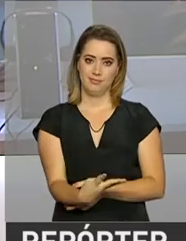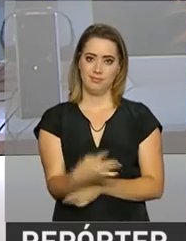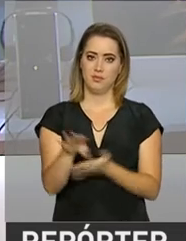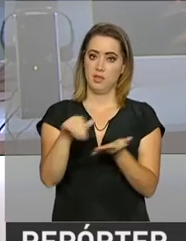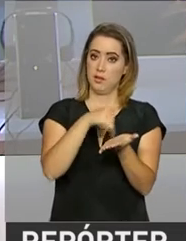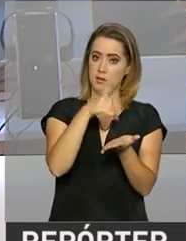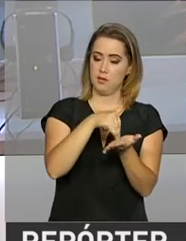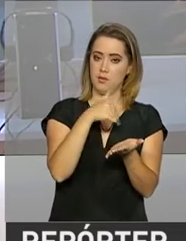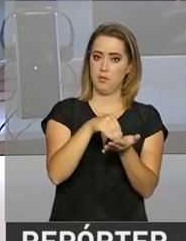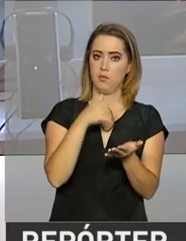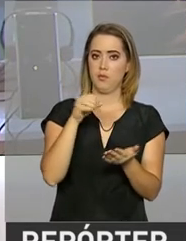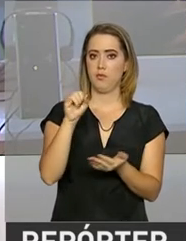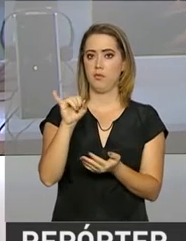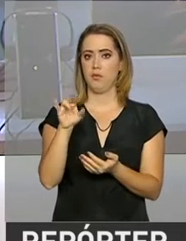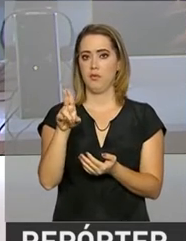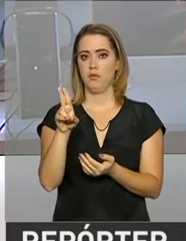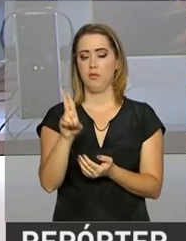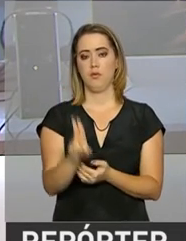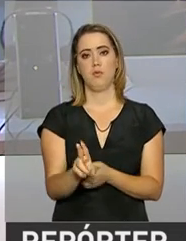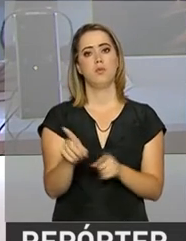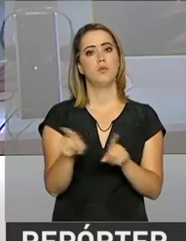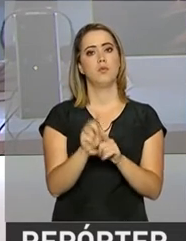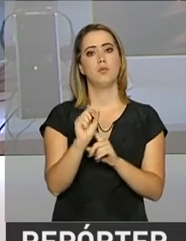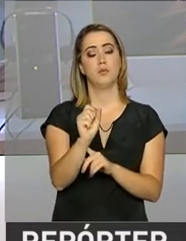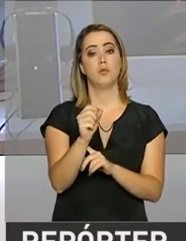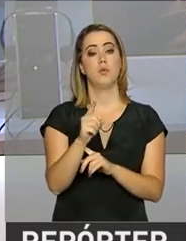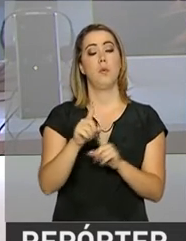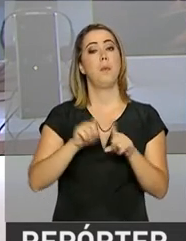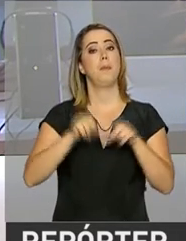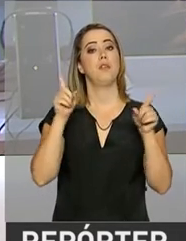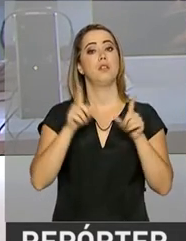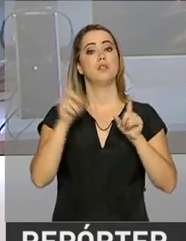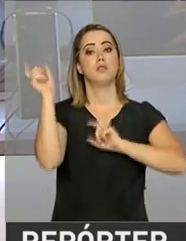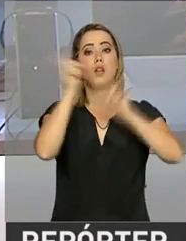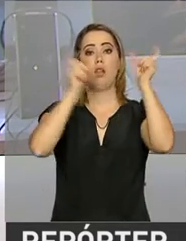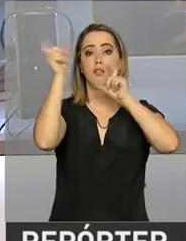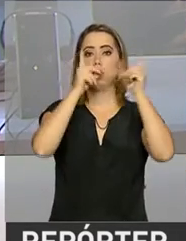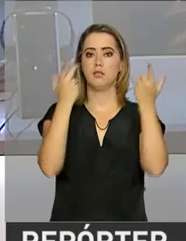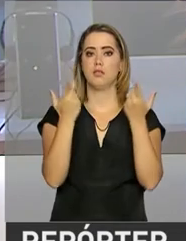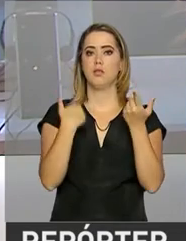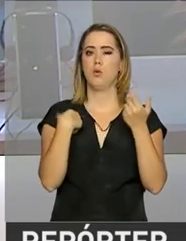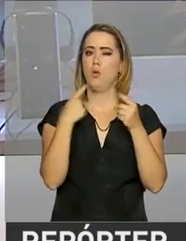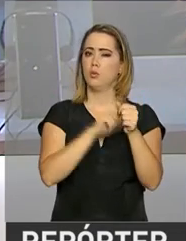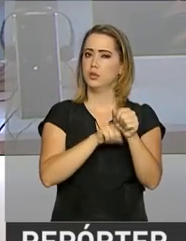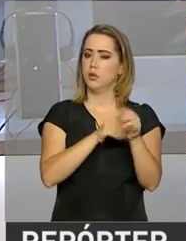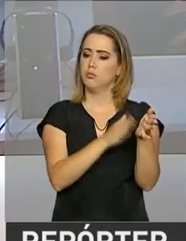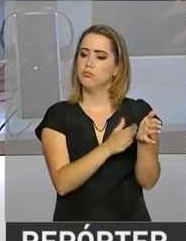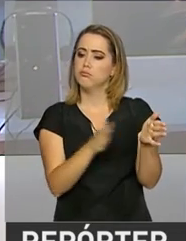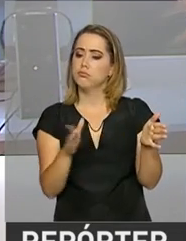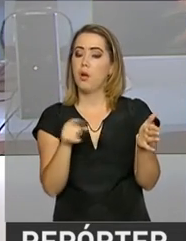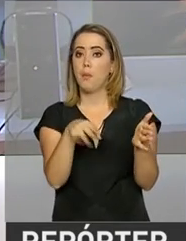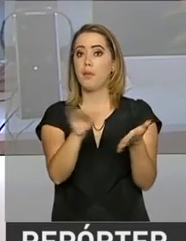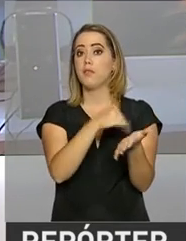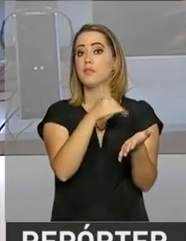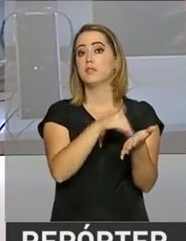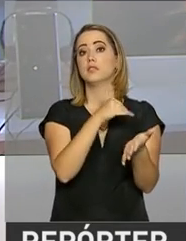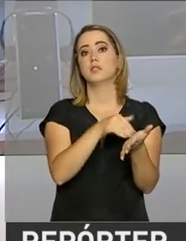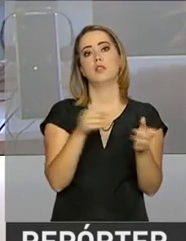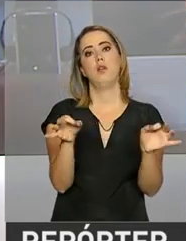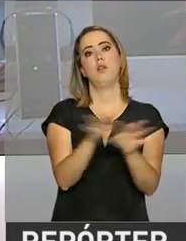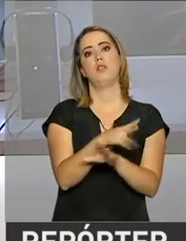as inscrições no sistema de seleção unificado sisu mas atenção o prazo para se inscrever termina no dia